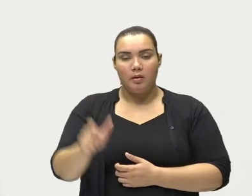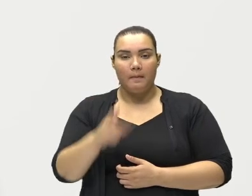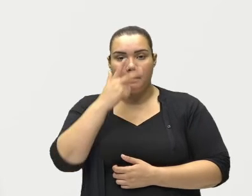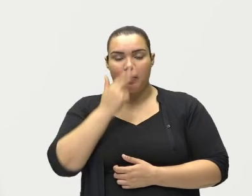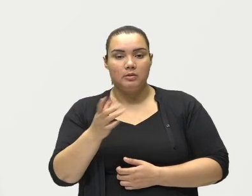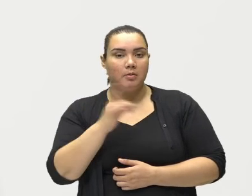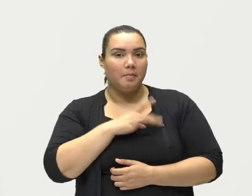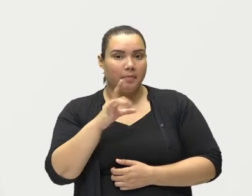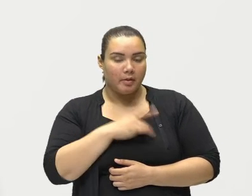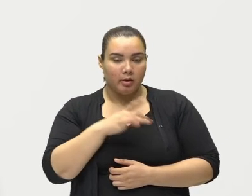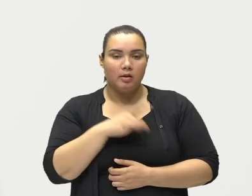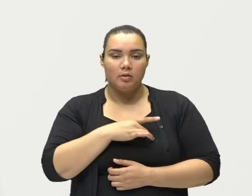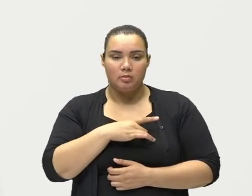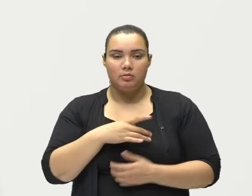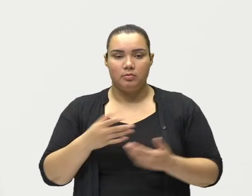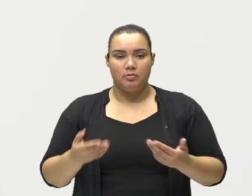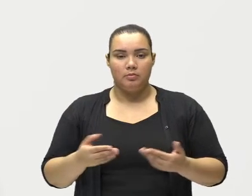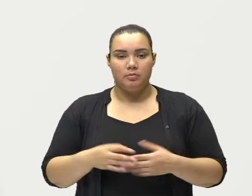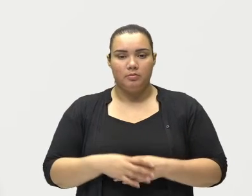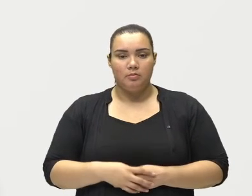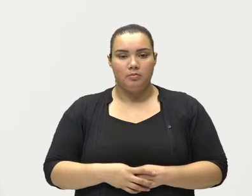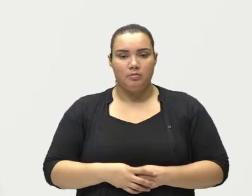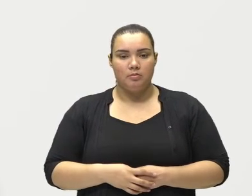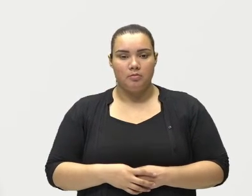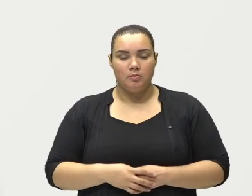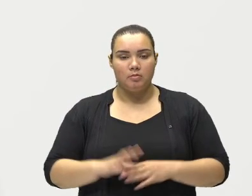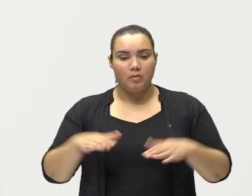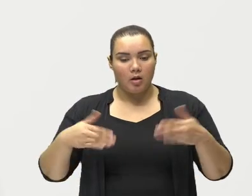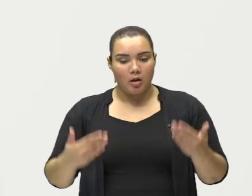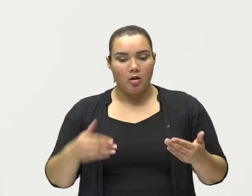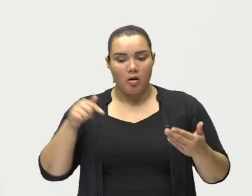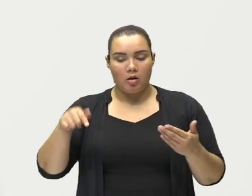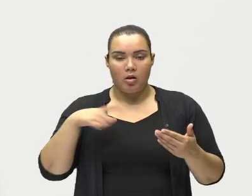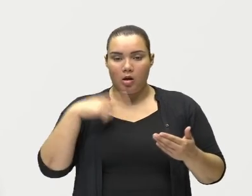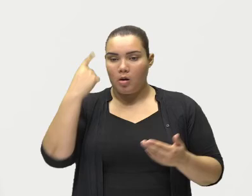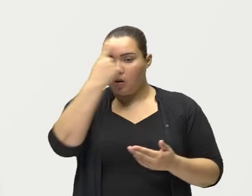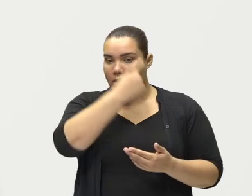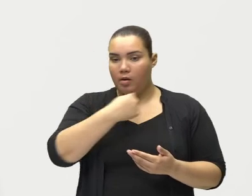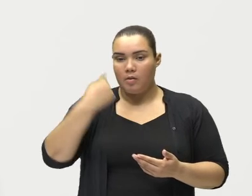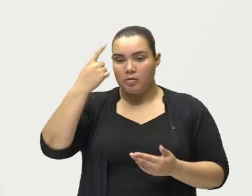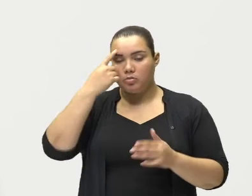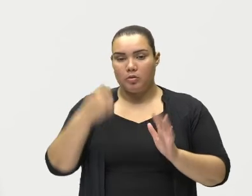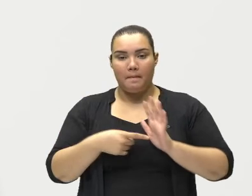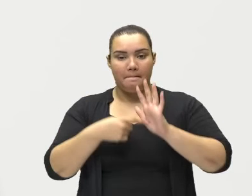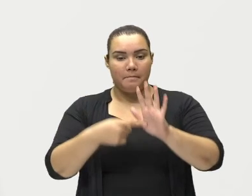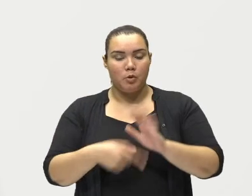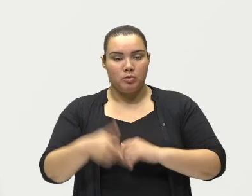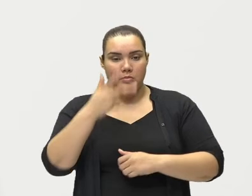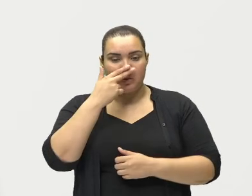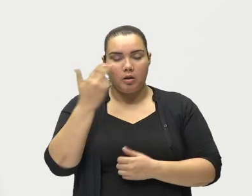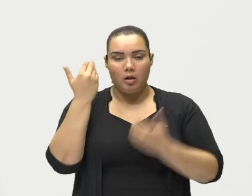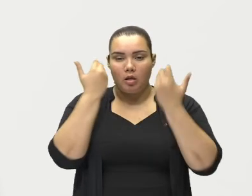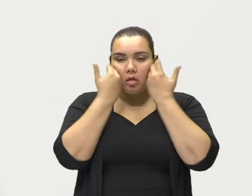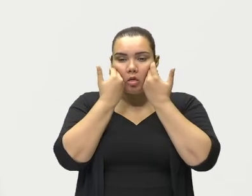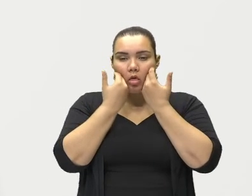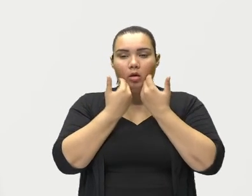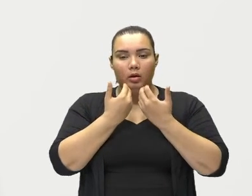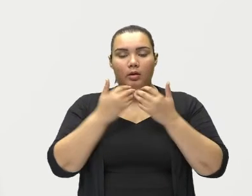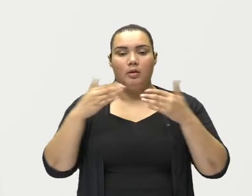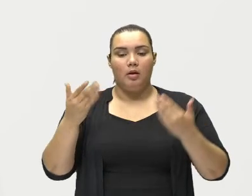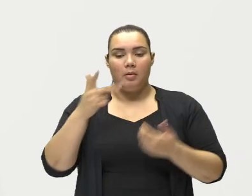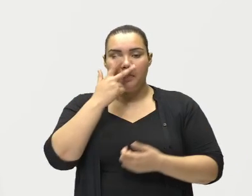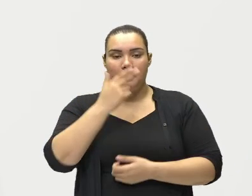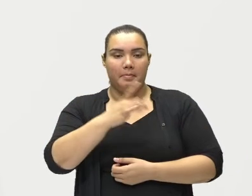amedrontada. Logo, a moça parecia amedrontada. Então, conforme o rosto dela indicava seu rosto pálido, a moça parecia